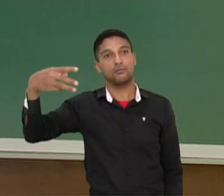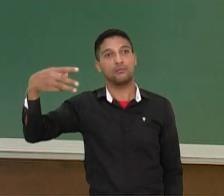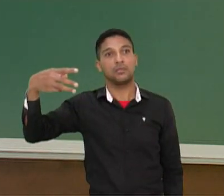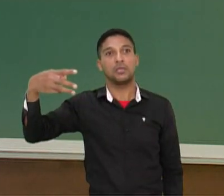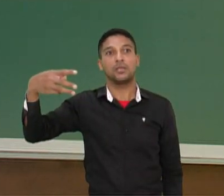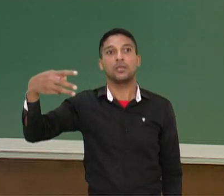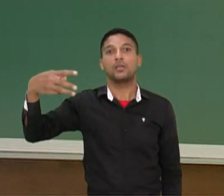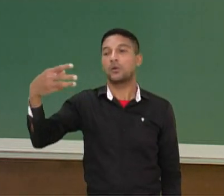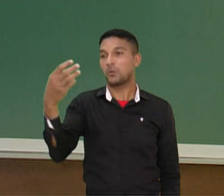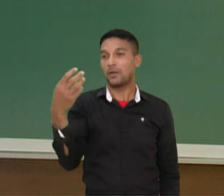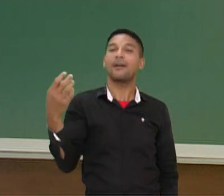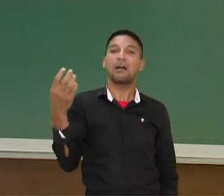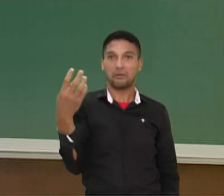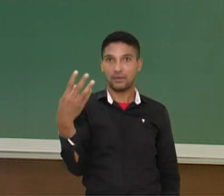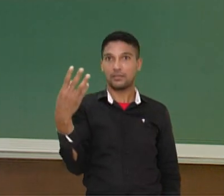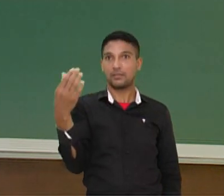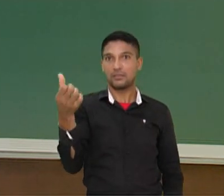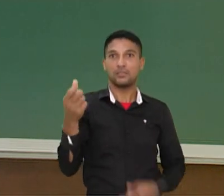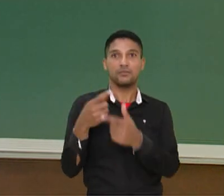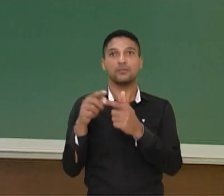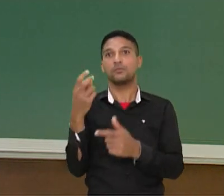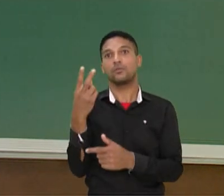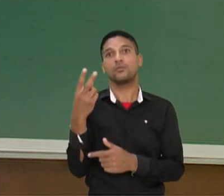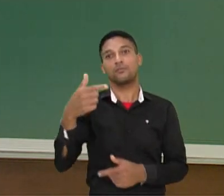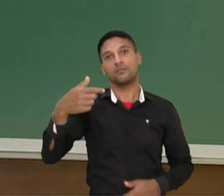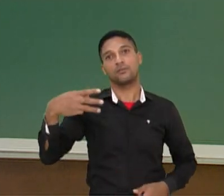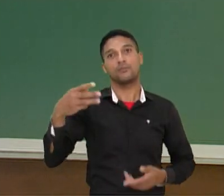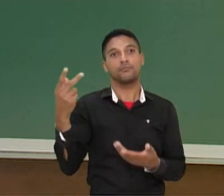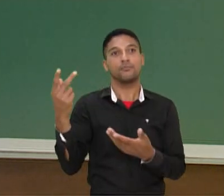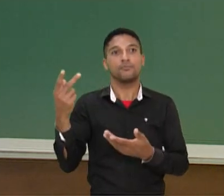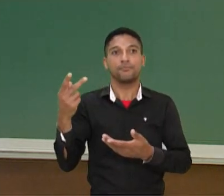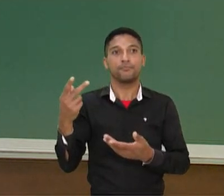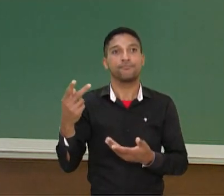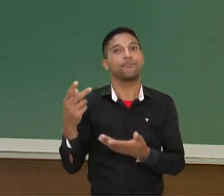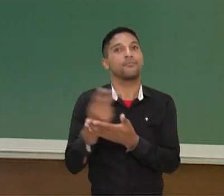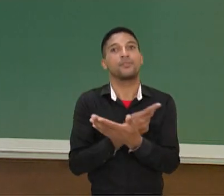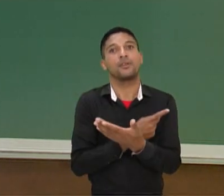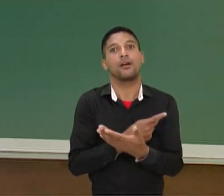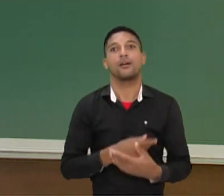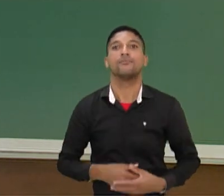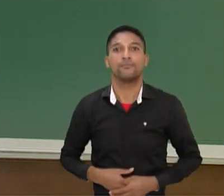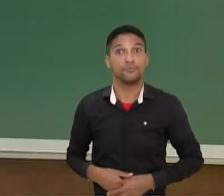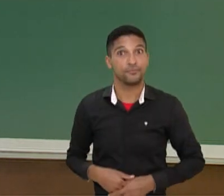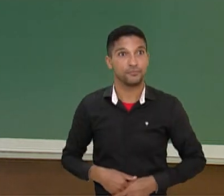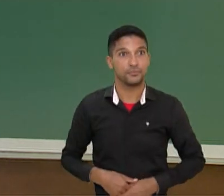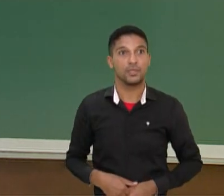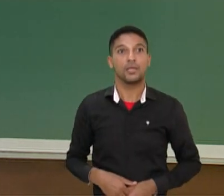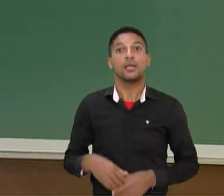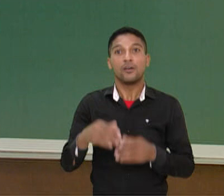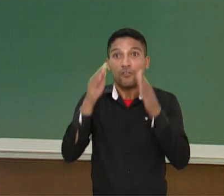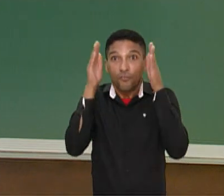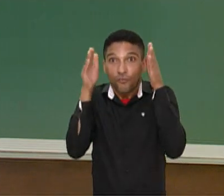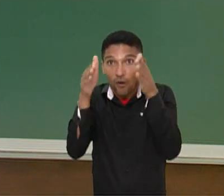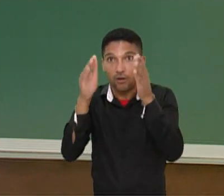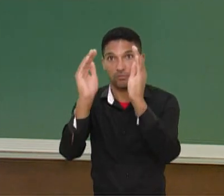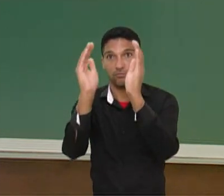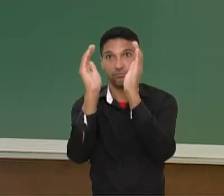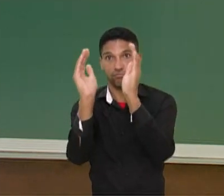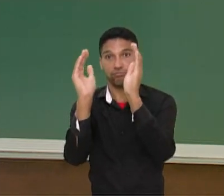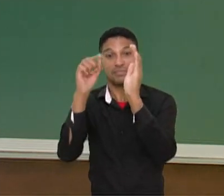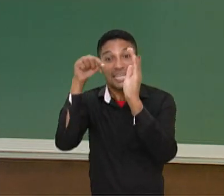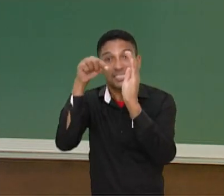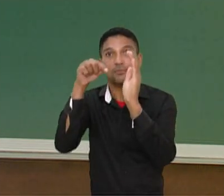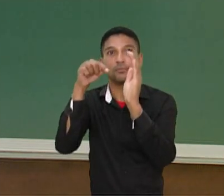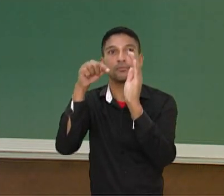46. 46 dividido por 2, 23. É o número de diagonais? Não. Então,